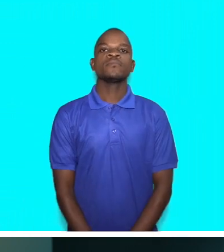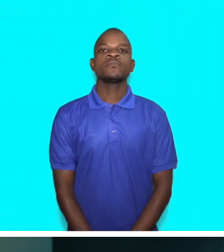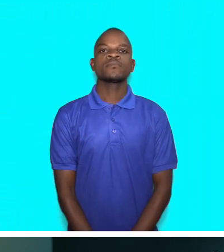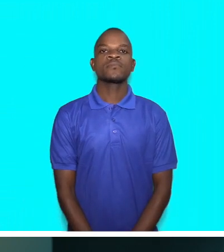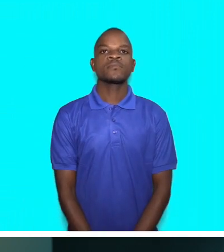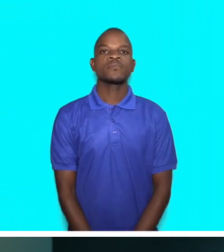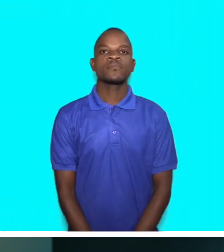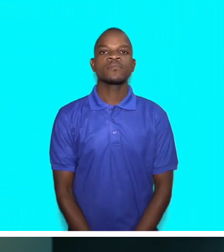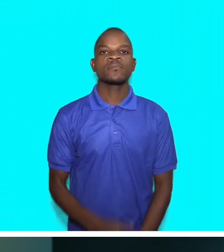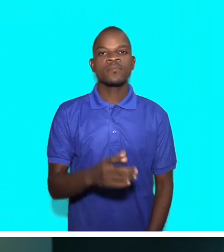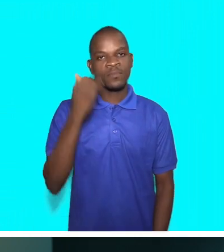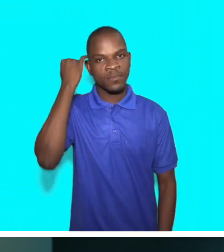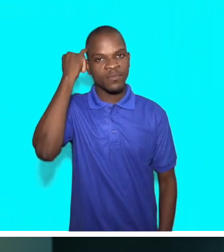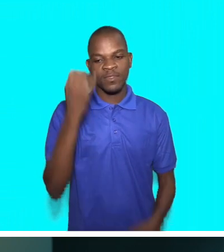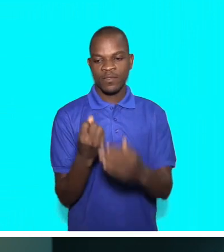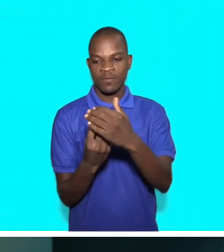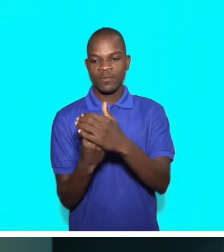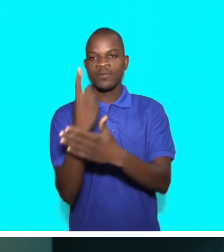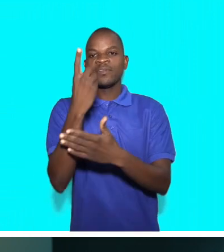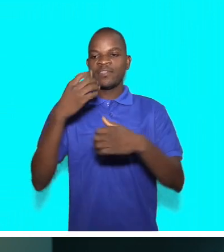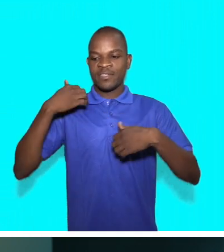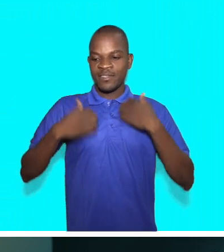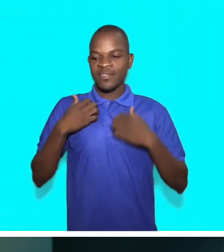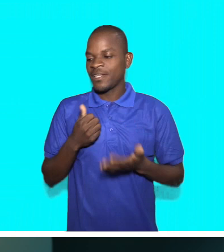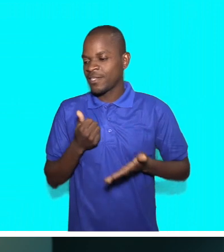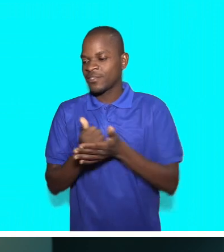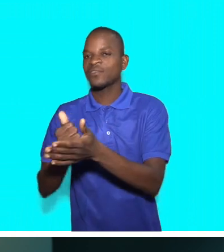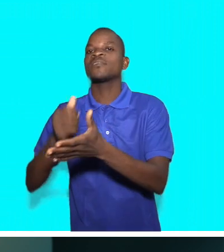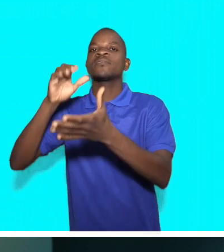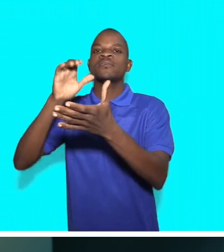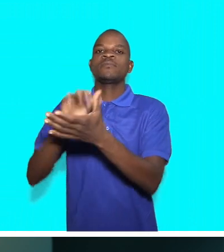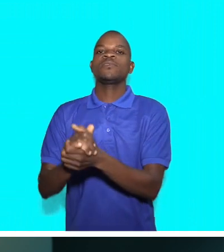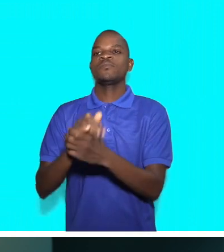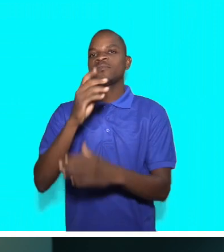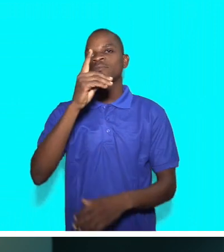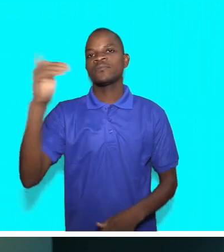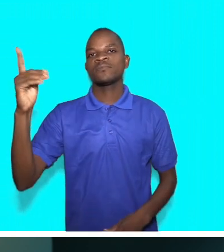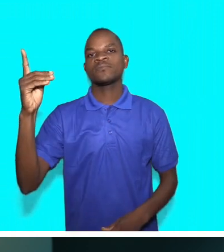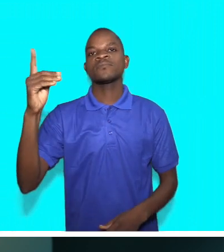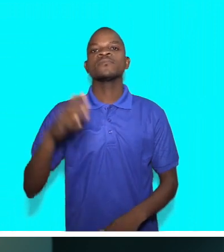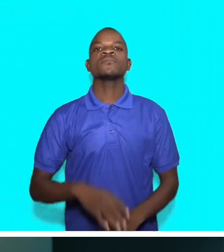ideia surgiu da necessidade de ajudar um amigo com deficiência física.